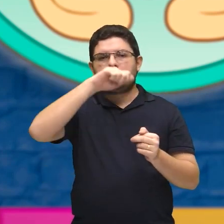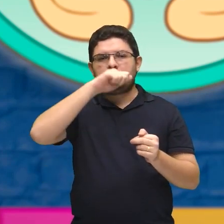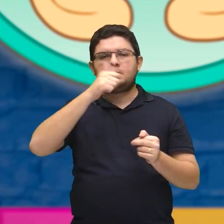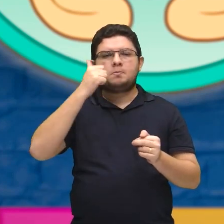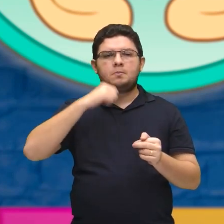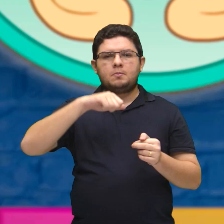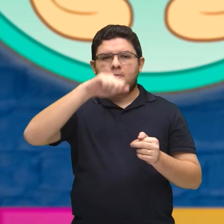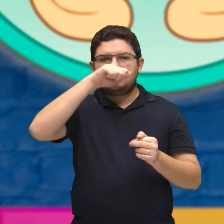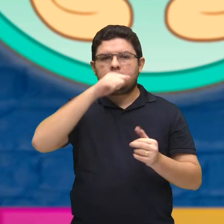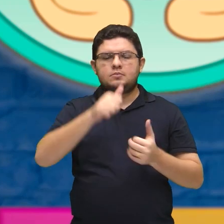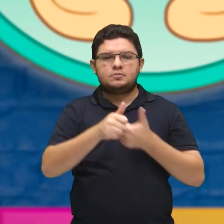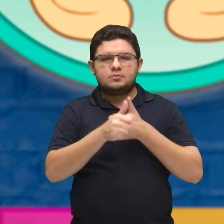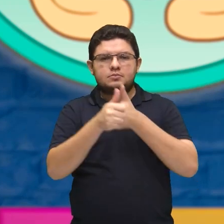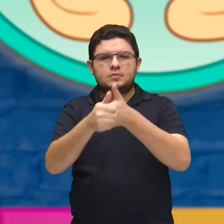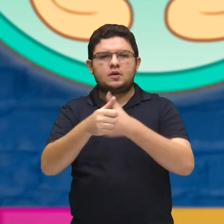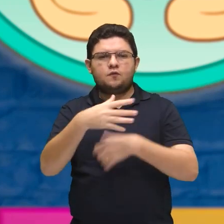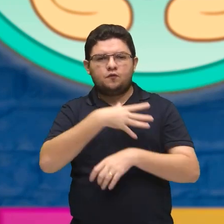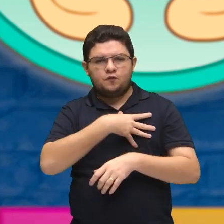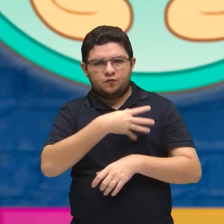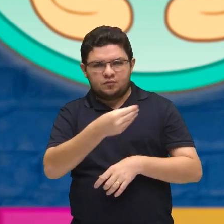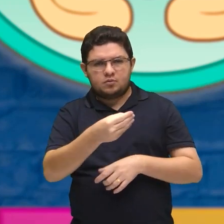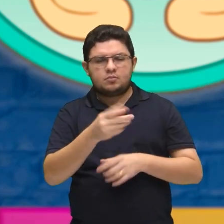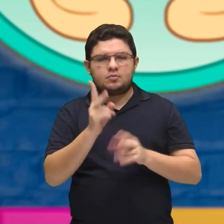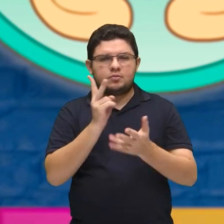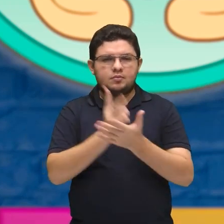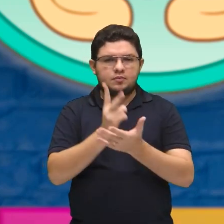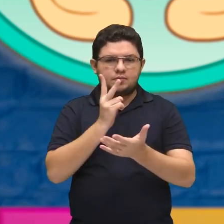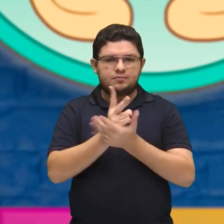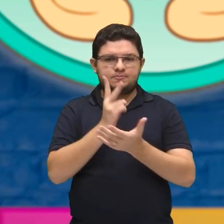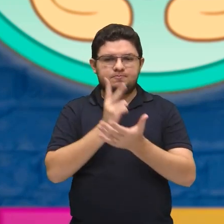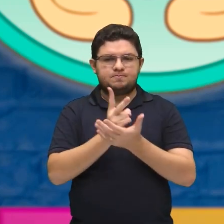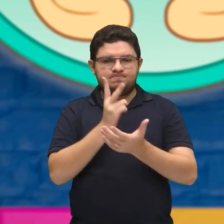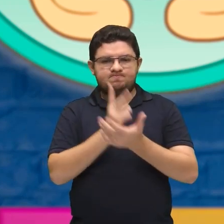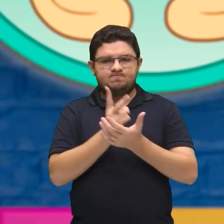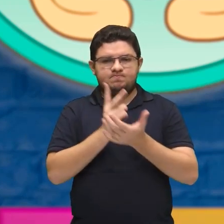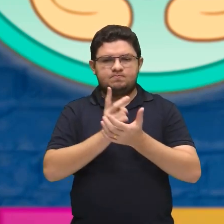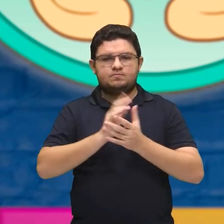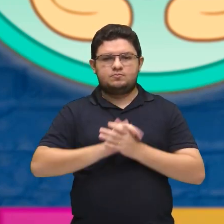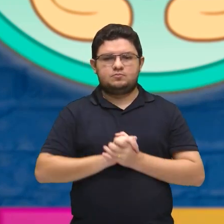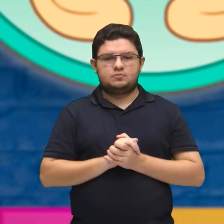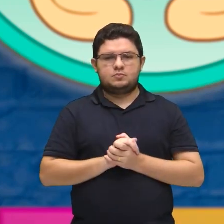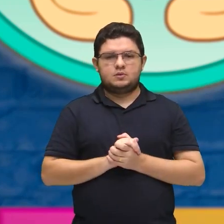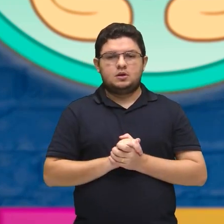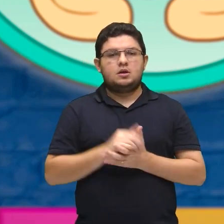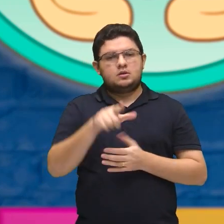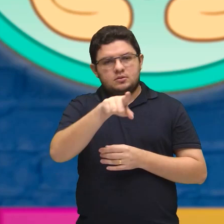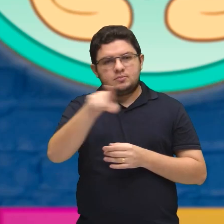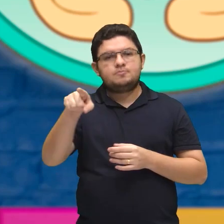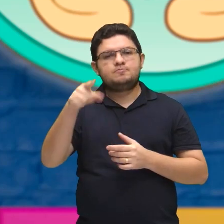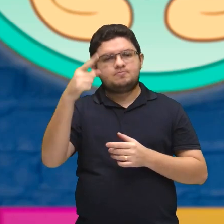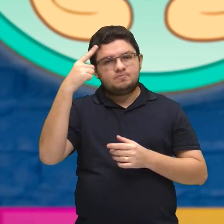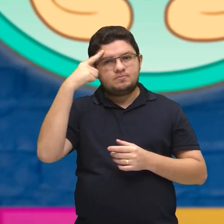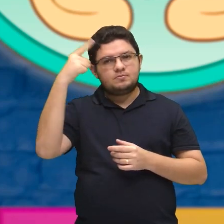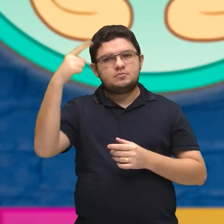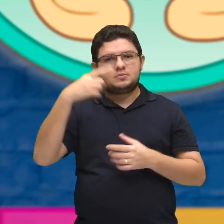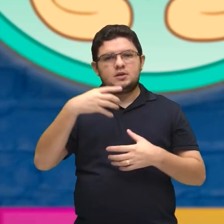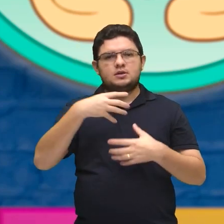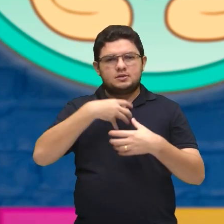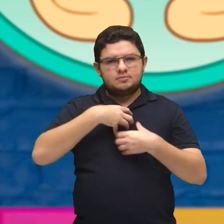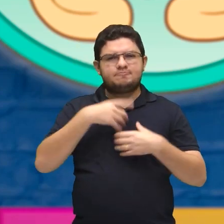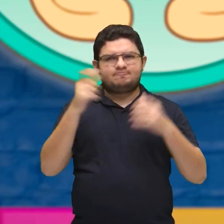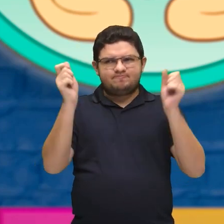nos acompanhando da melhor forma possível, tá bom? Para vocês também não está sendo fácil, é um